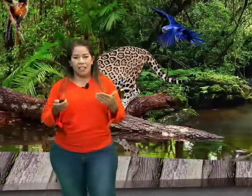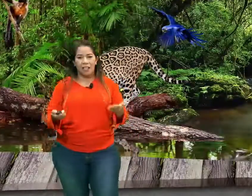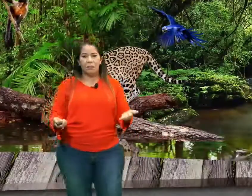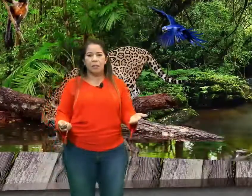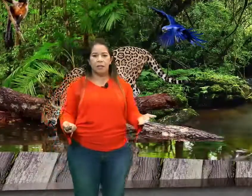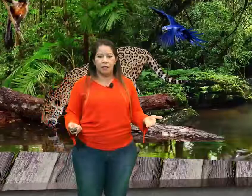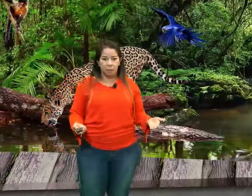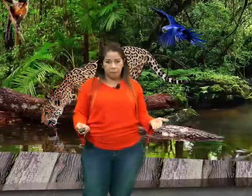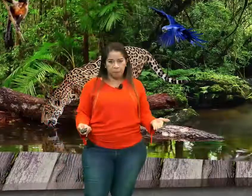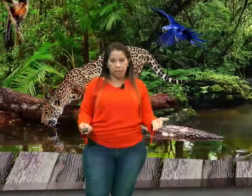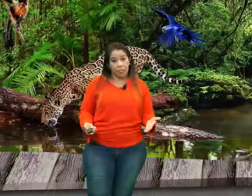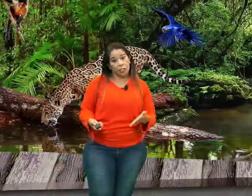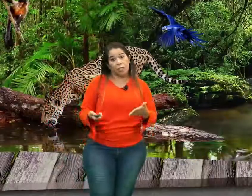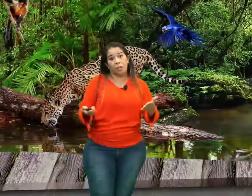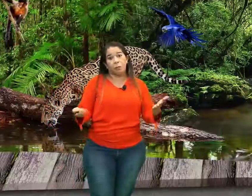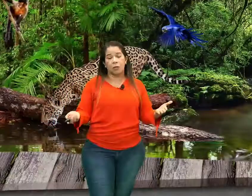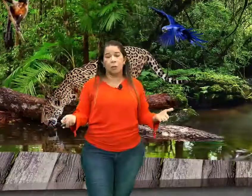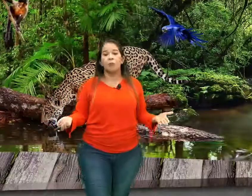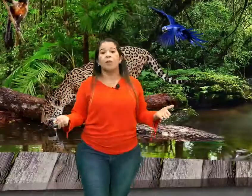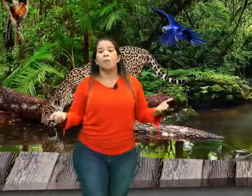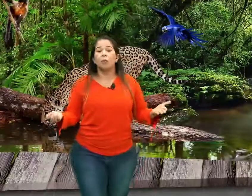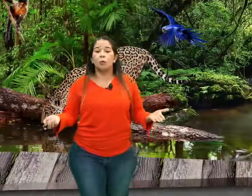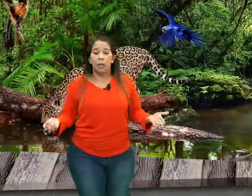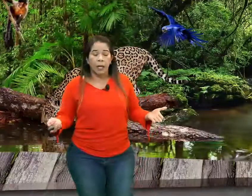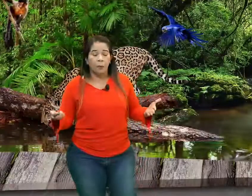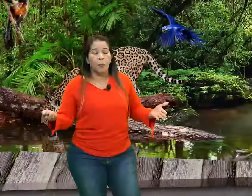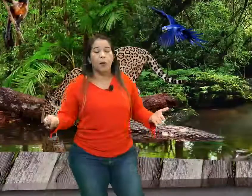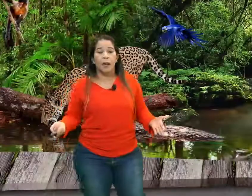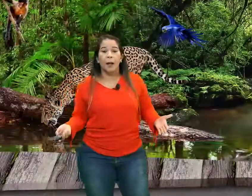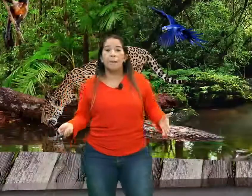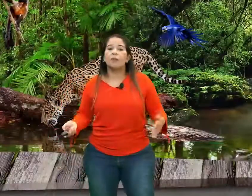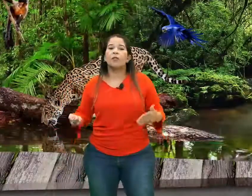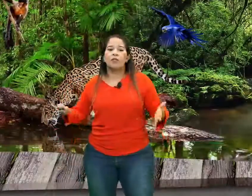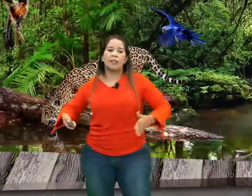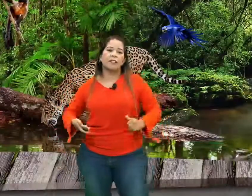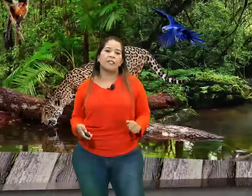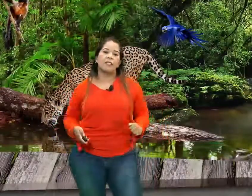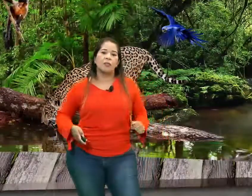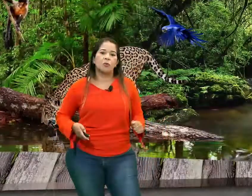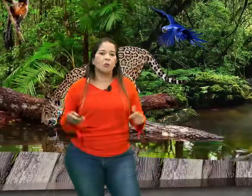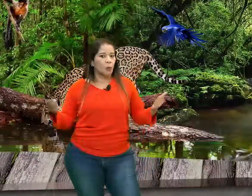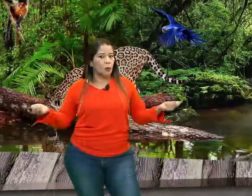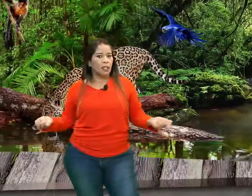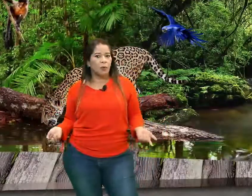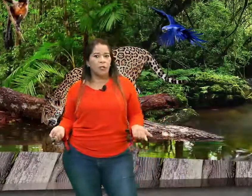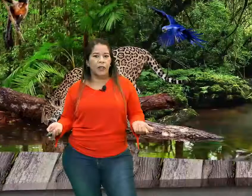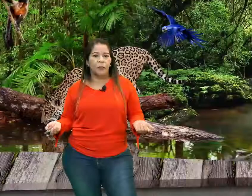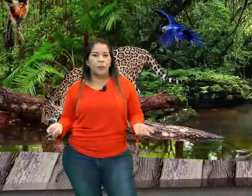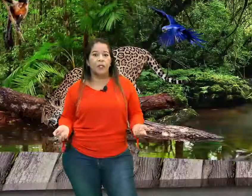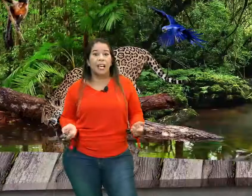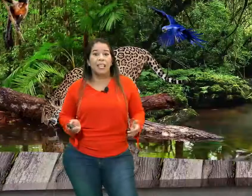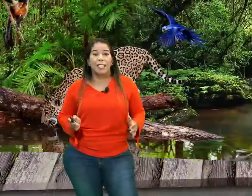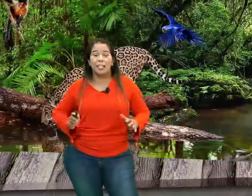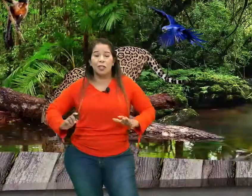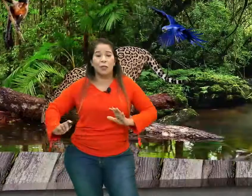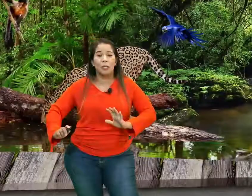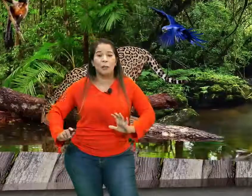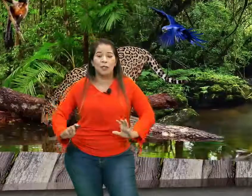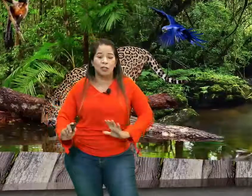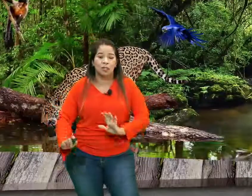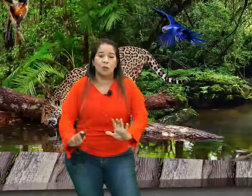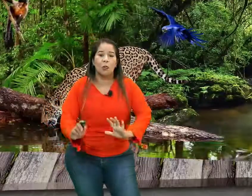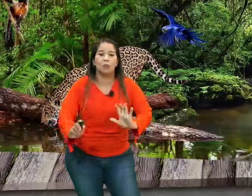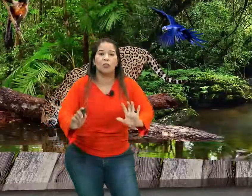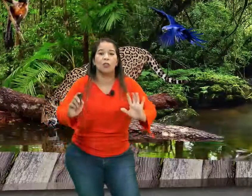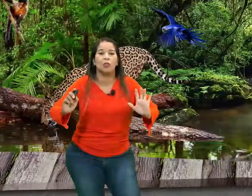a essa respiração, que a gente tem a respiração pulmonar, consegue fazer isso com o ar atmosférico. E aí ele adquiriu